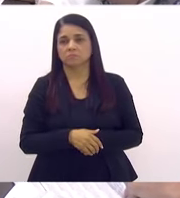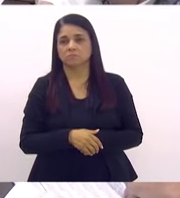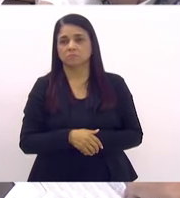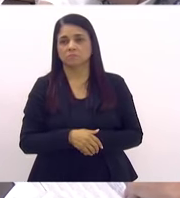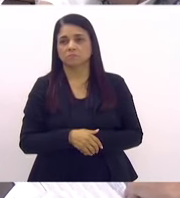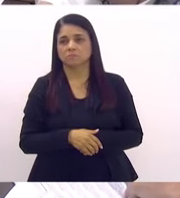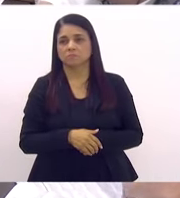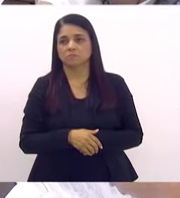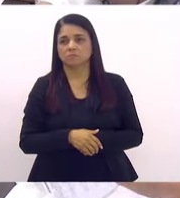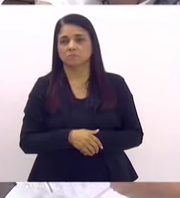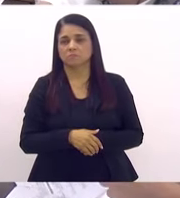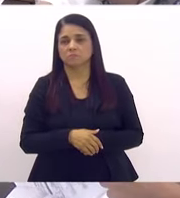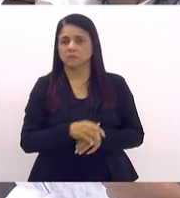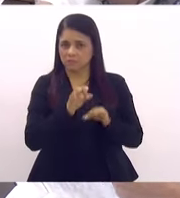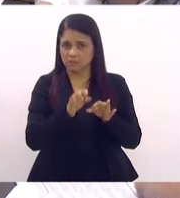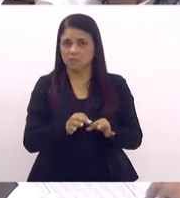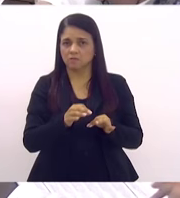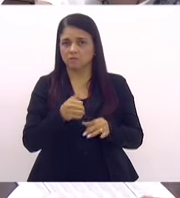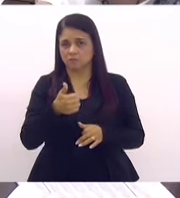fiz certinho.